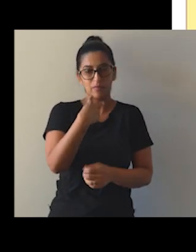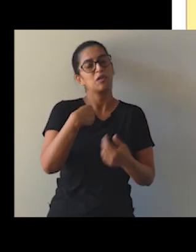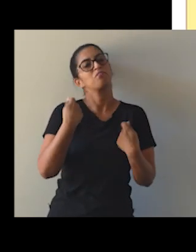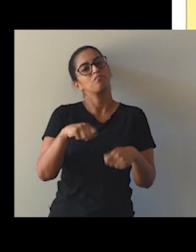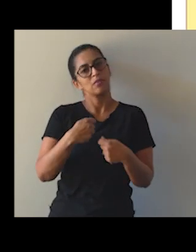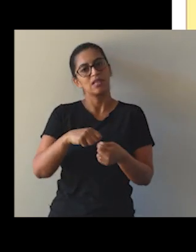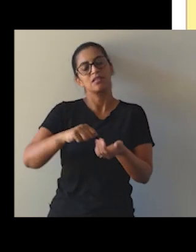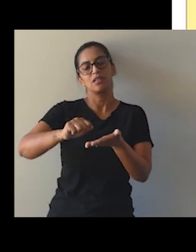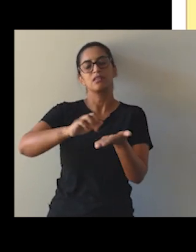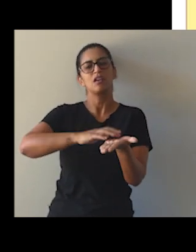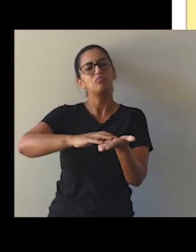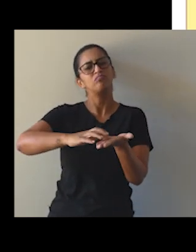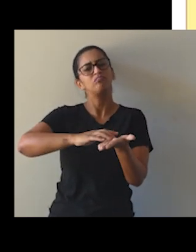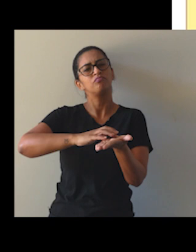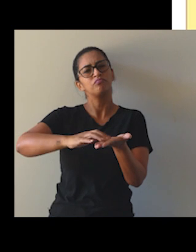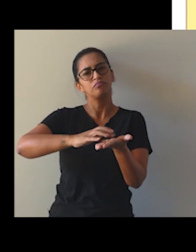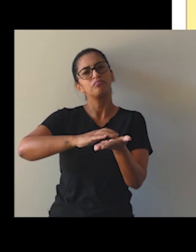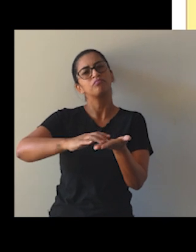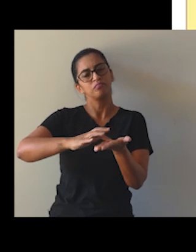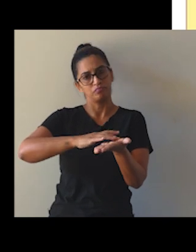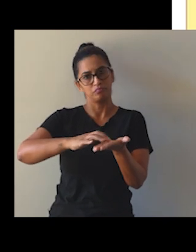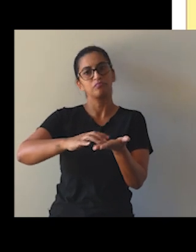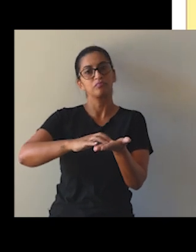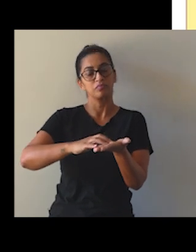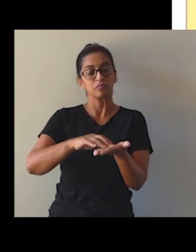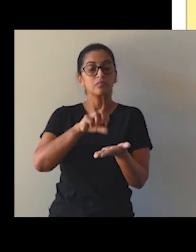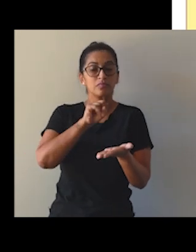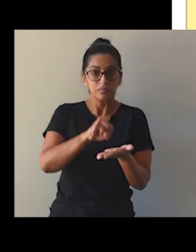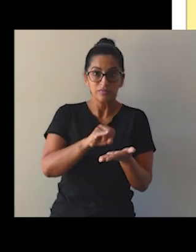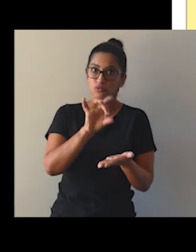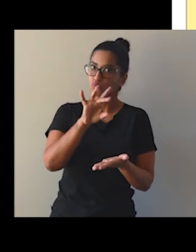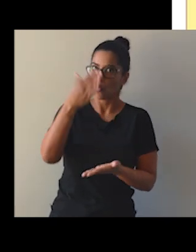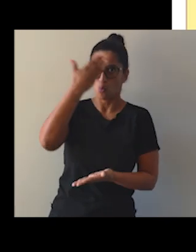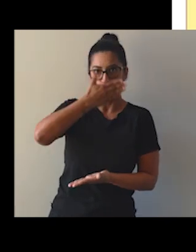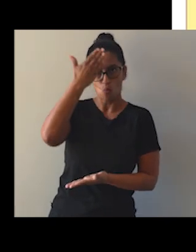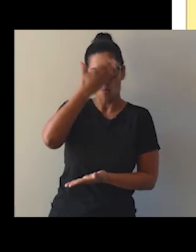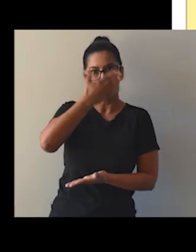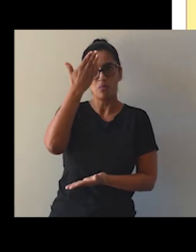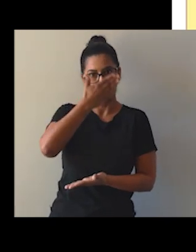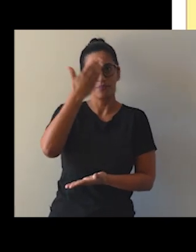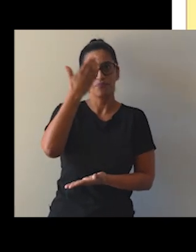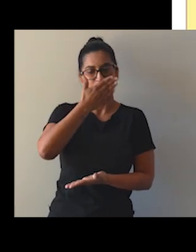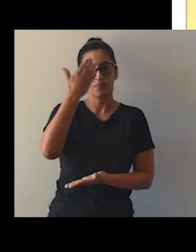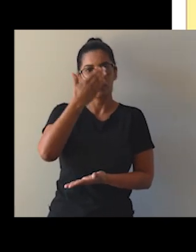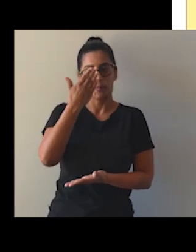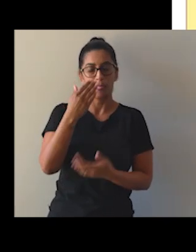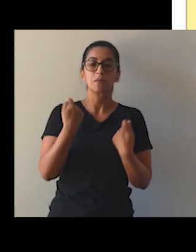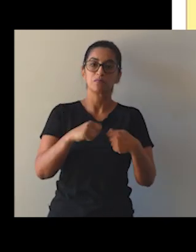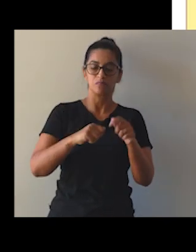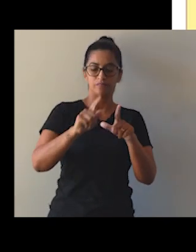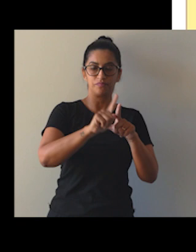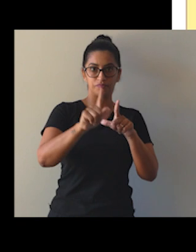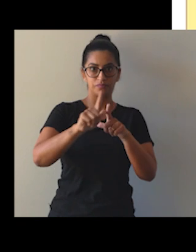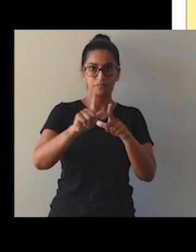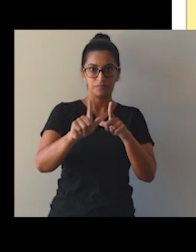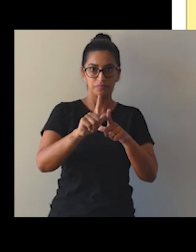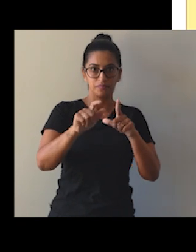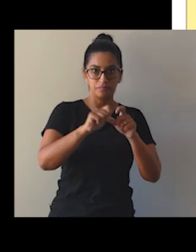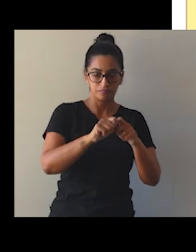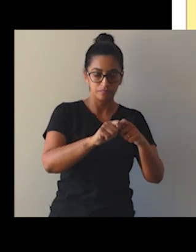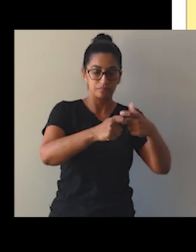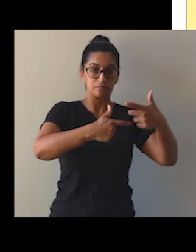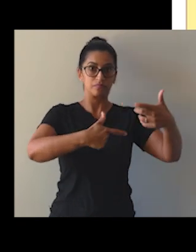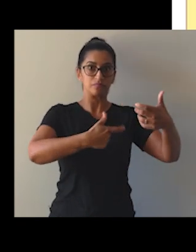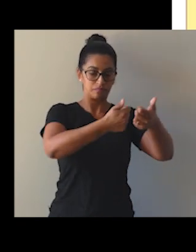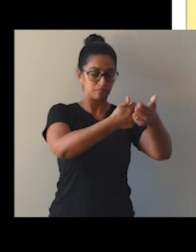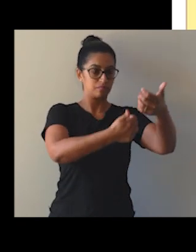após ele ser alfabetizado em braille. Se ele tiver baixa visão, será ampliado as atividades, os